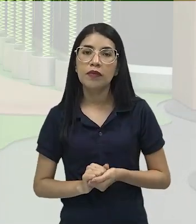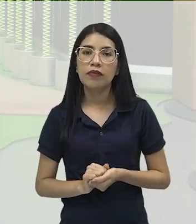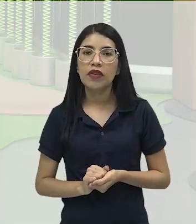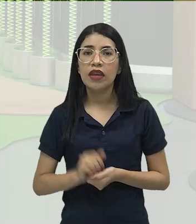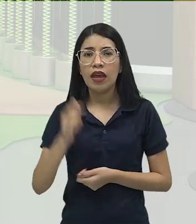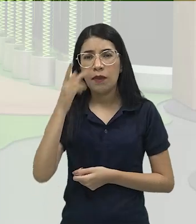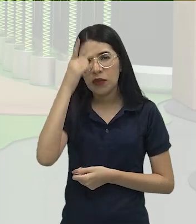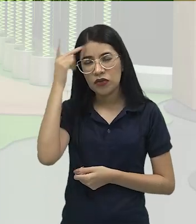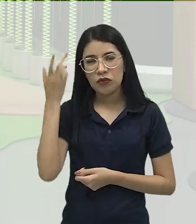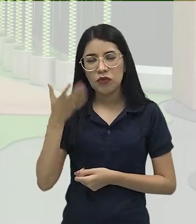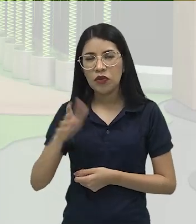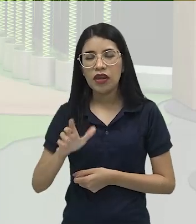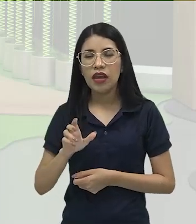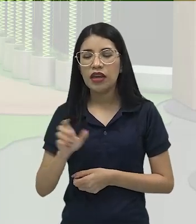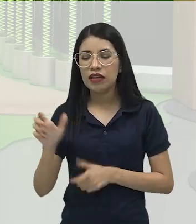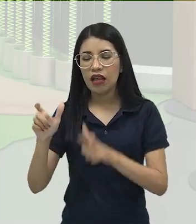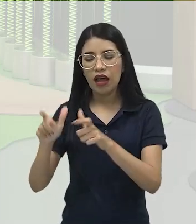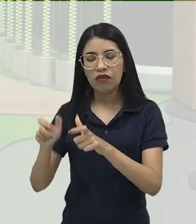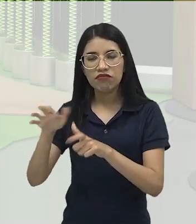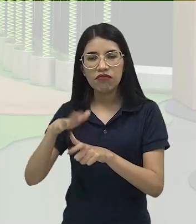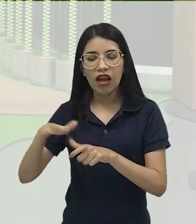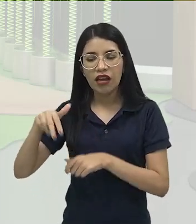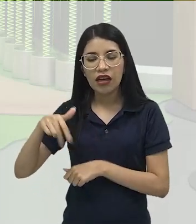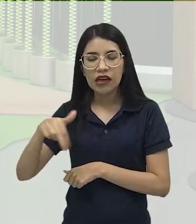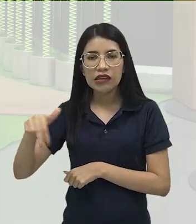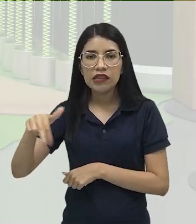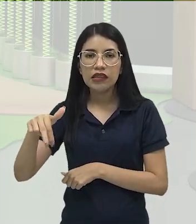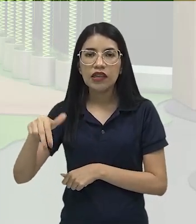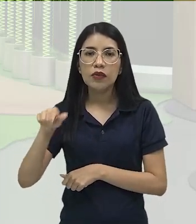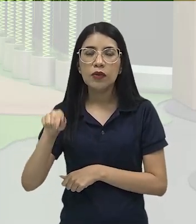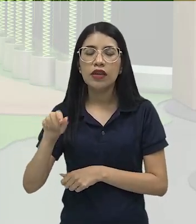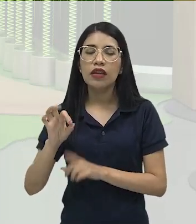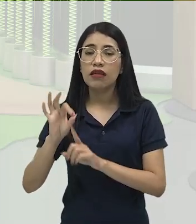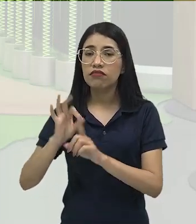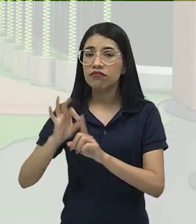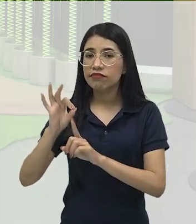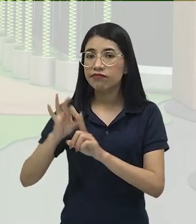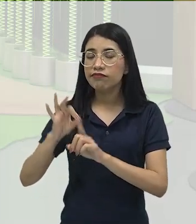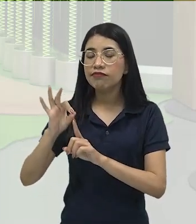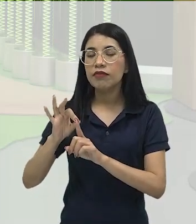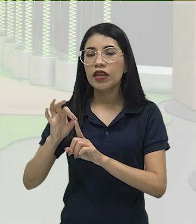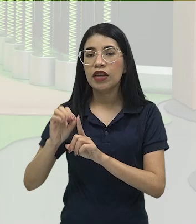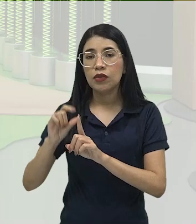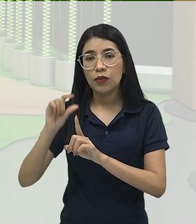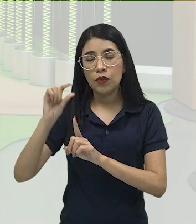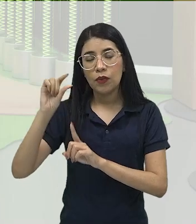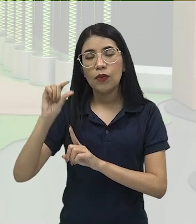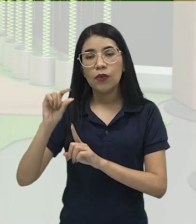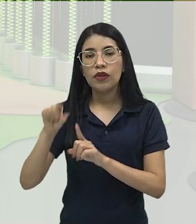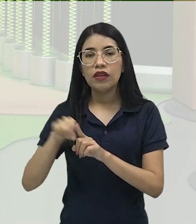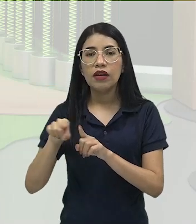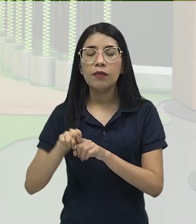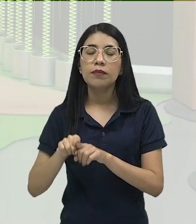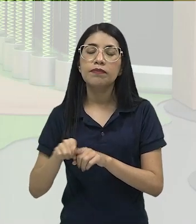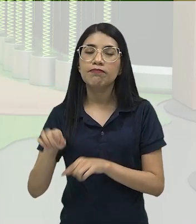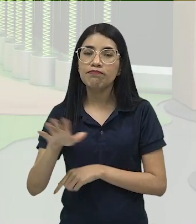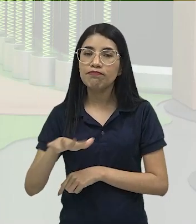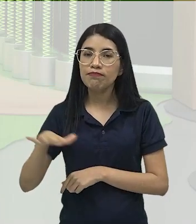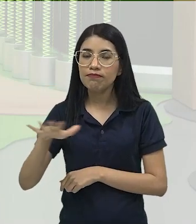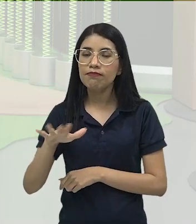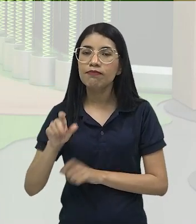num local, ainda mais na região amazônica, onde a temperatura é muito alta, num local